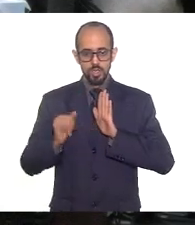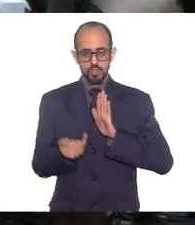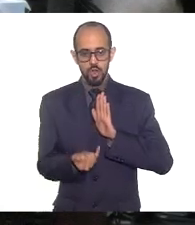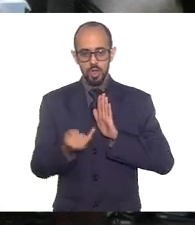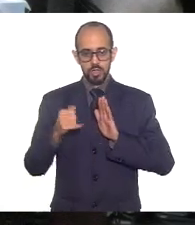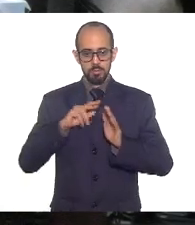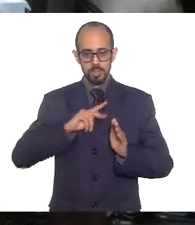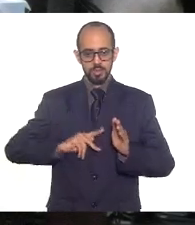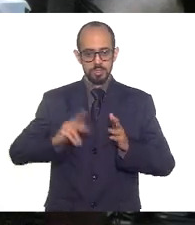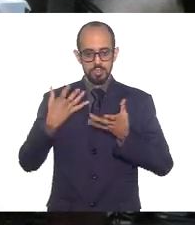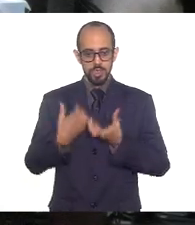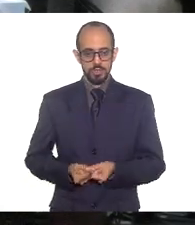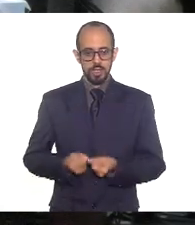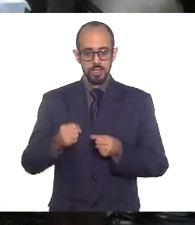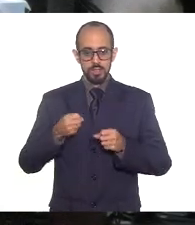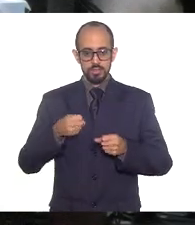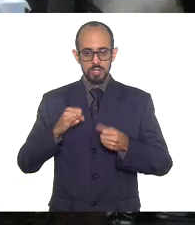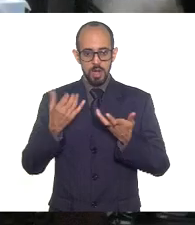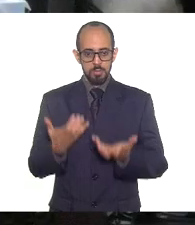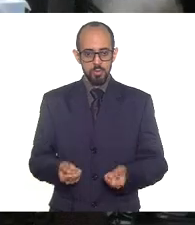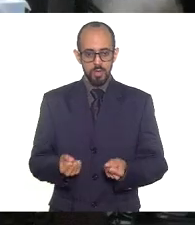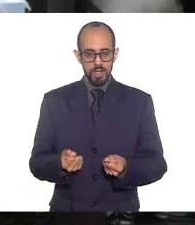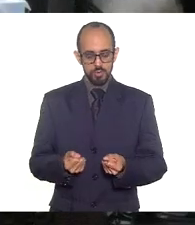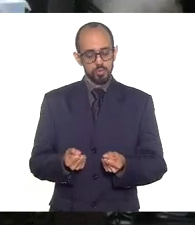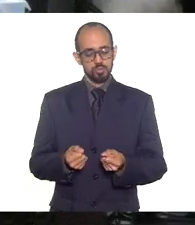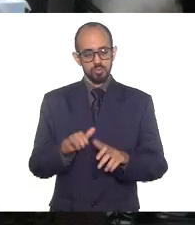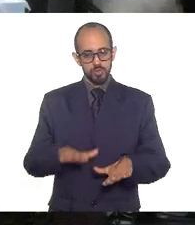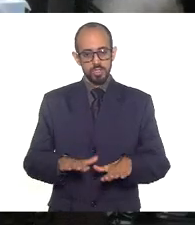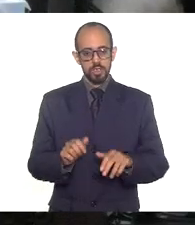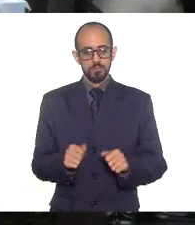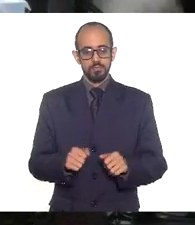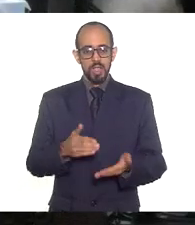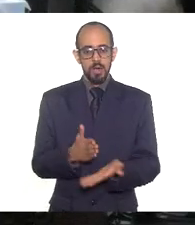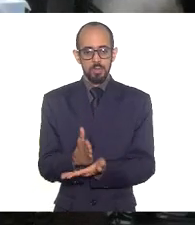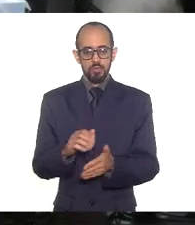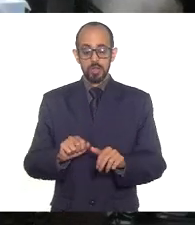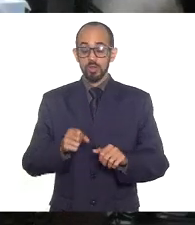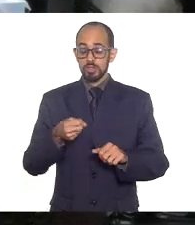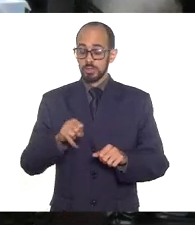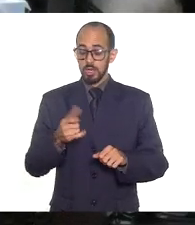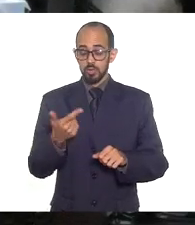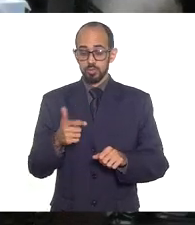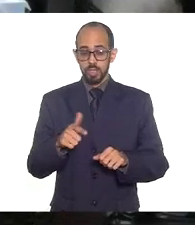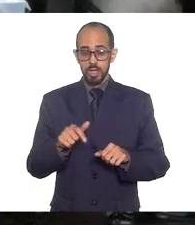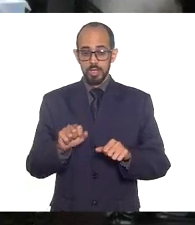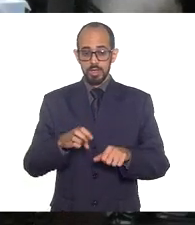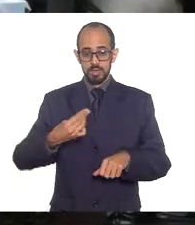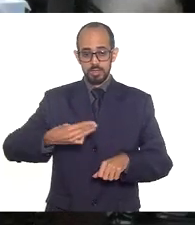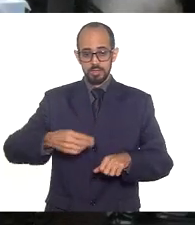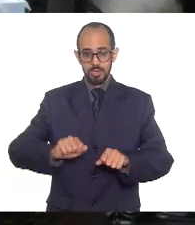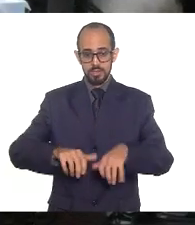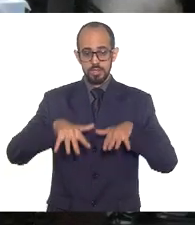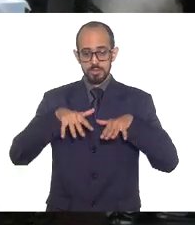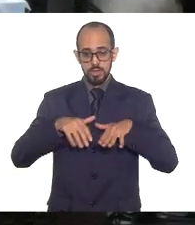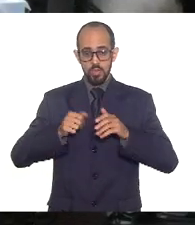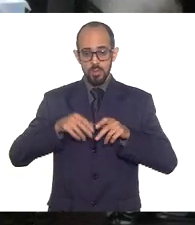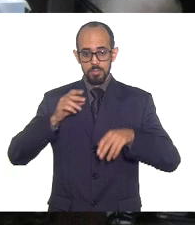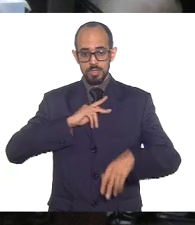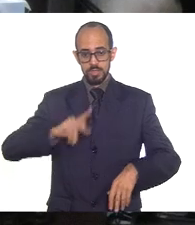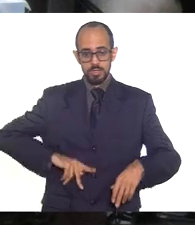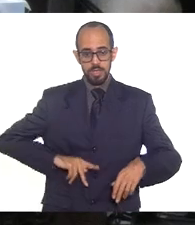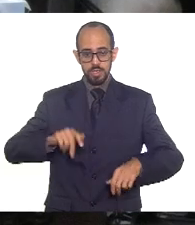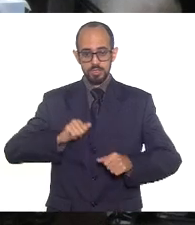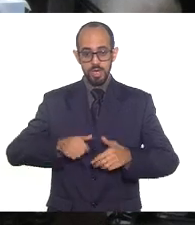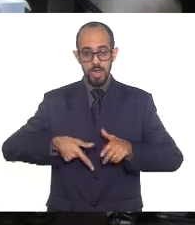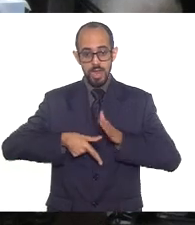a presença de férias e os que aprovam conhecido estão aprovado nada mais a tratar na terceira sessão de nada o dia presidência